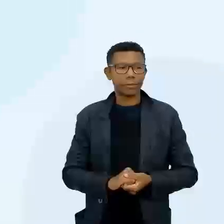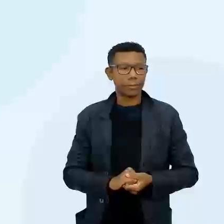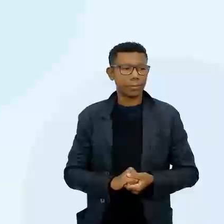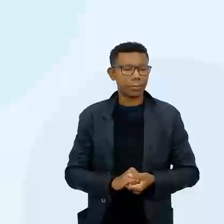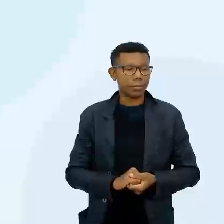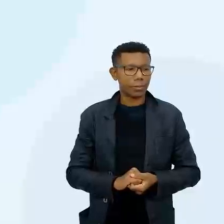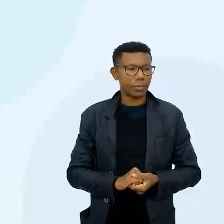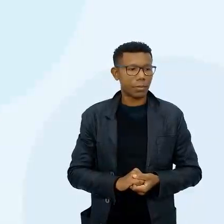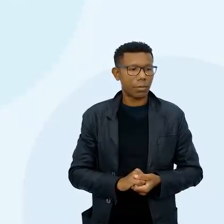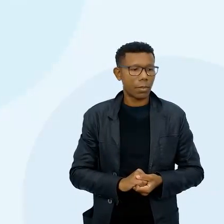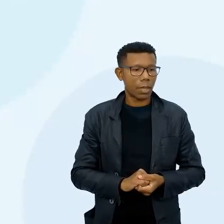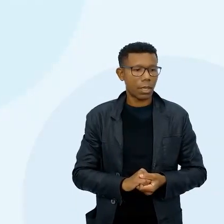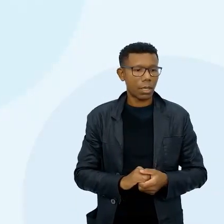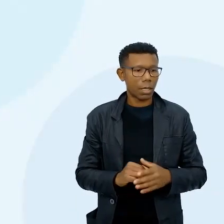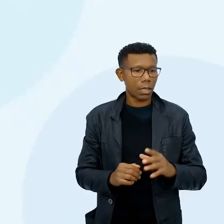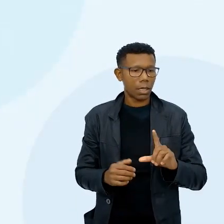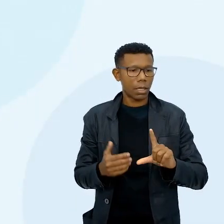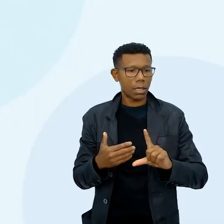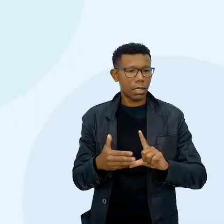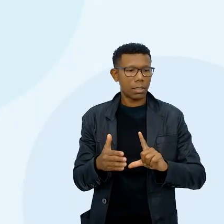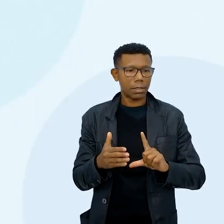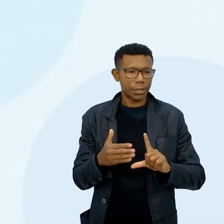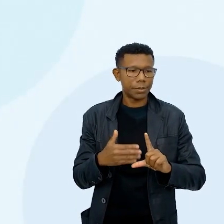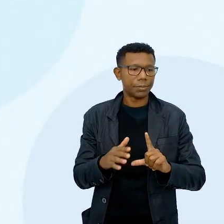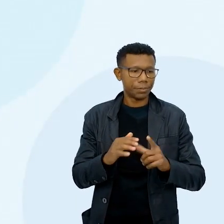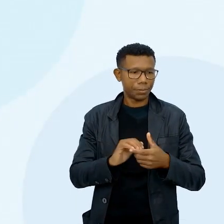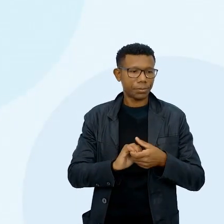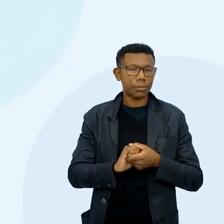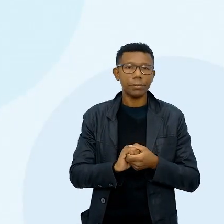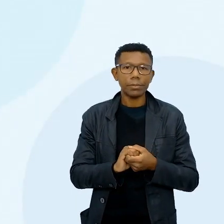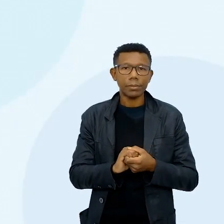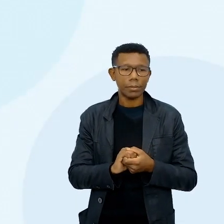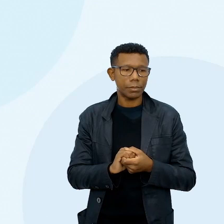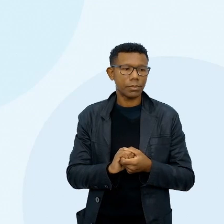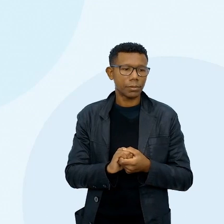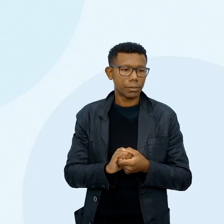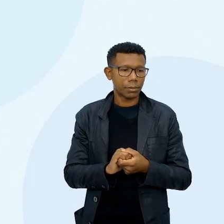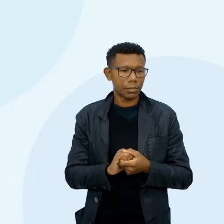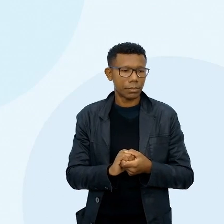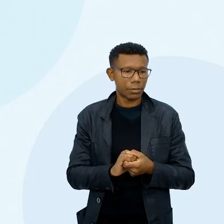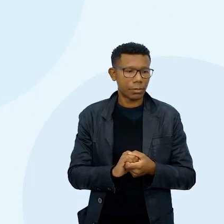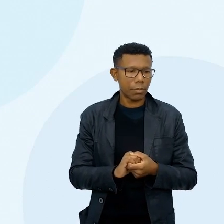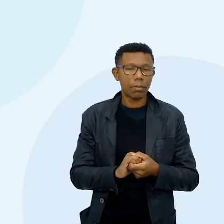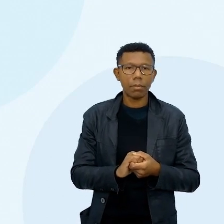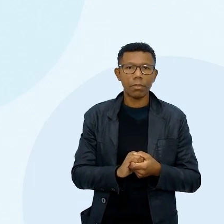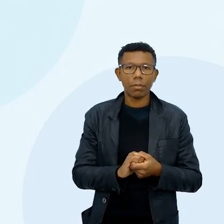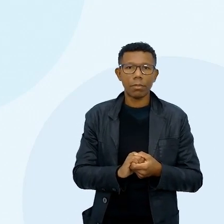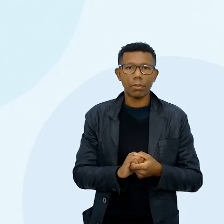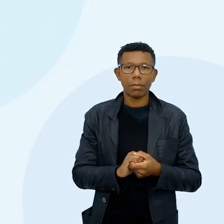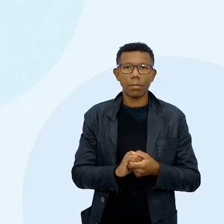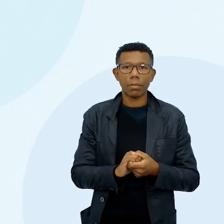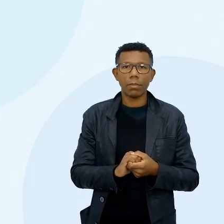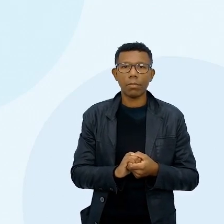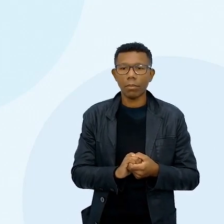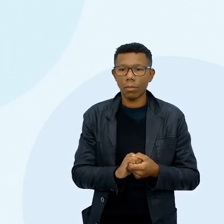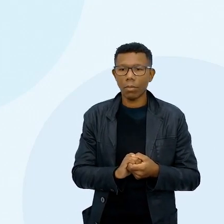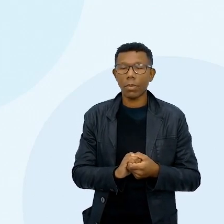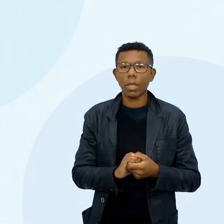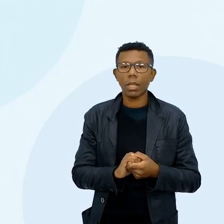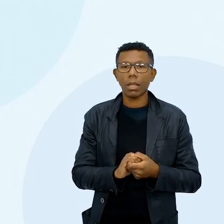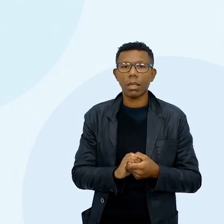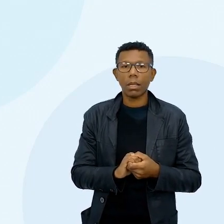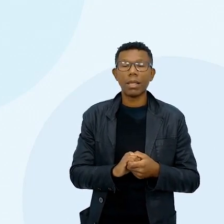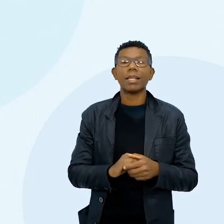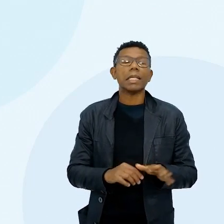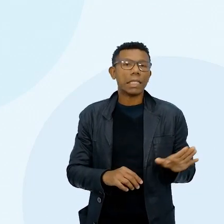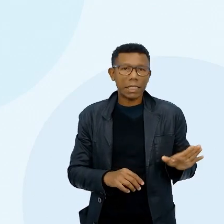E aí, colocado como dever de todos. Você quer ler, Silvana? Posso? Nenhuma criança ou adolescente será